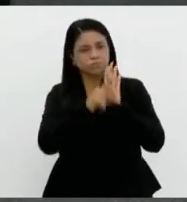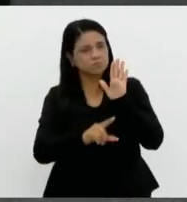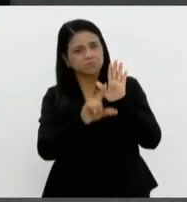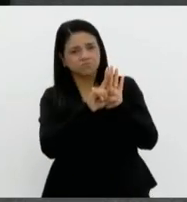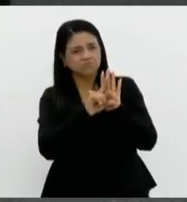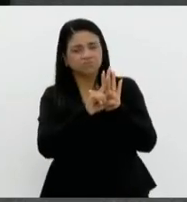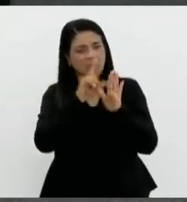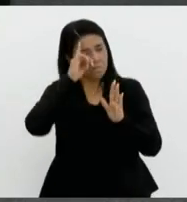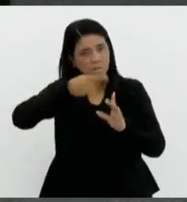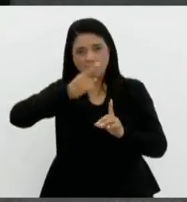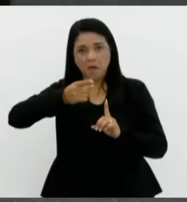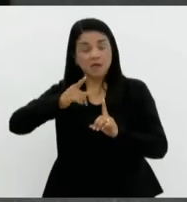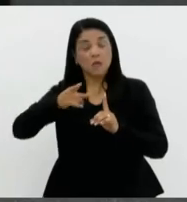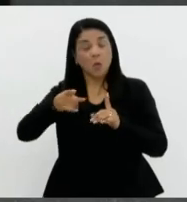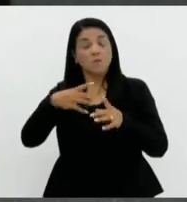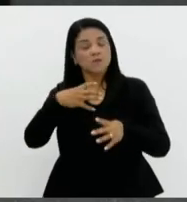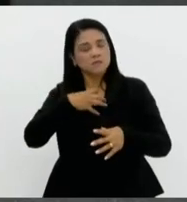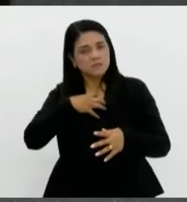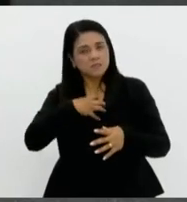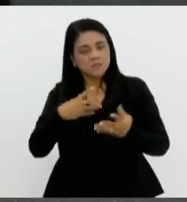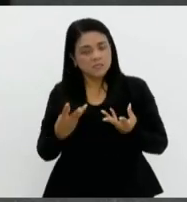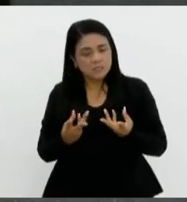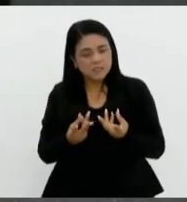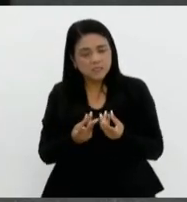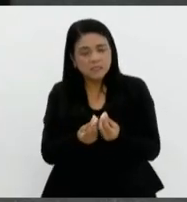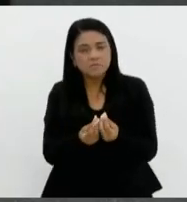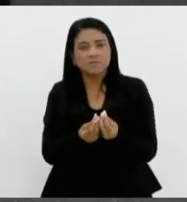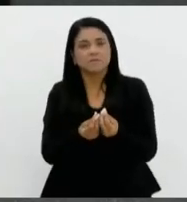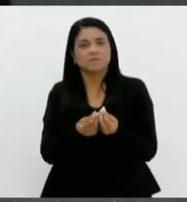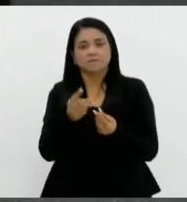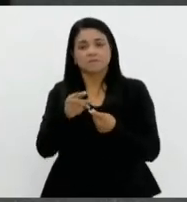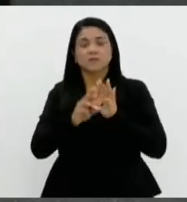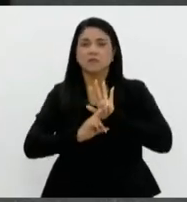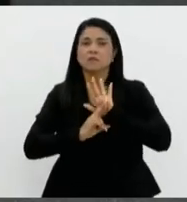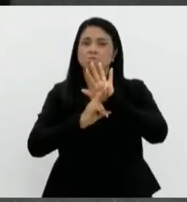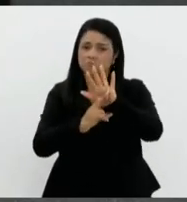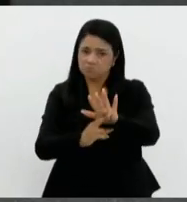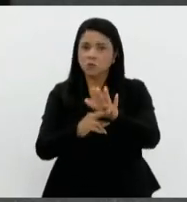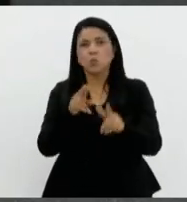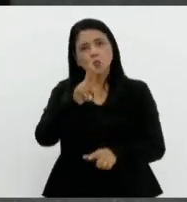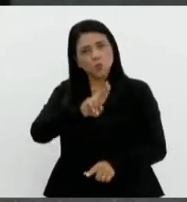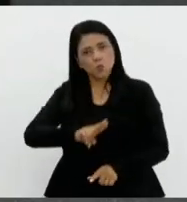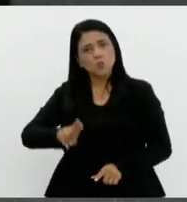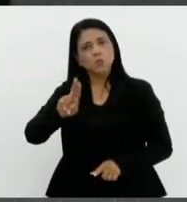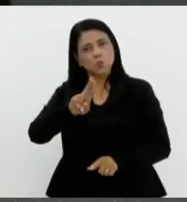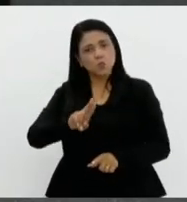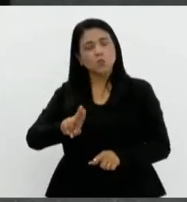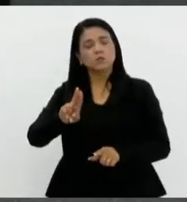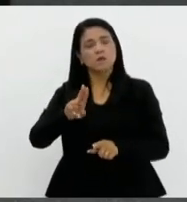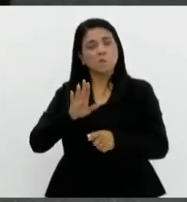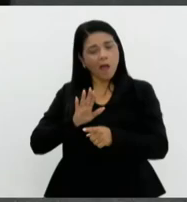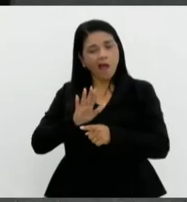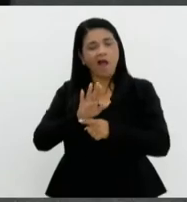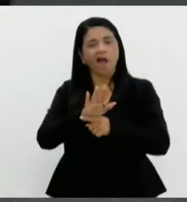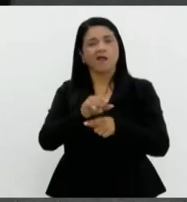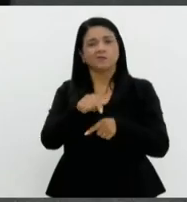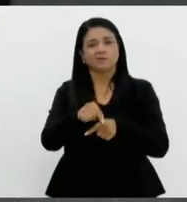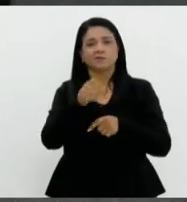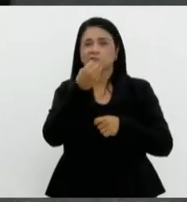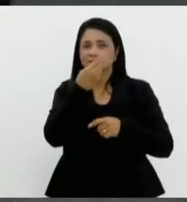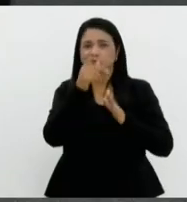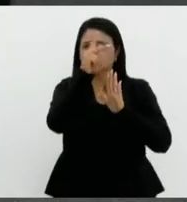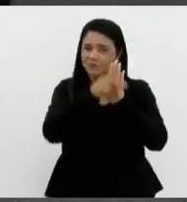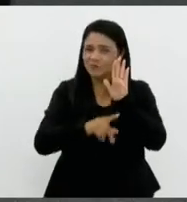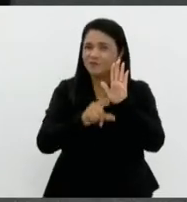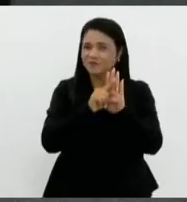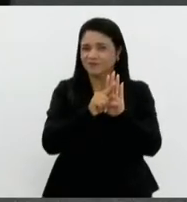se sensibilize e use o peso da sua representatividade, que nós demos, para ajudar os bons projetos, que